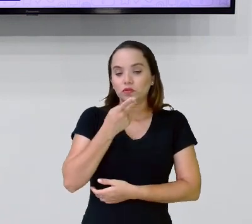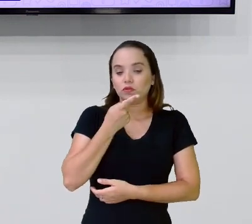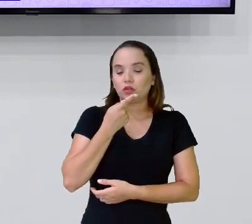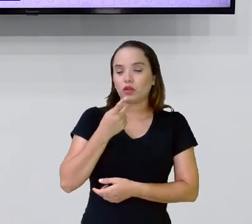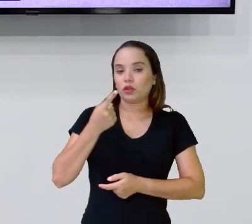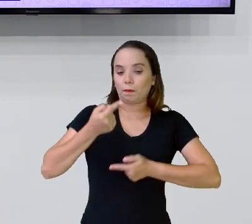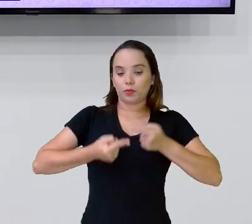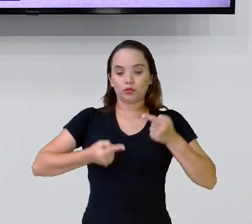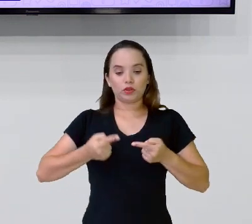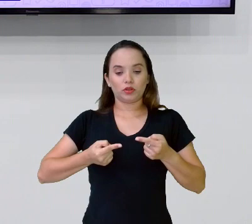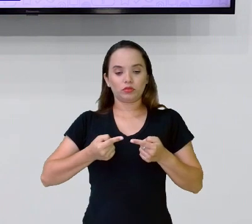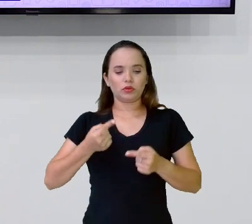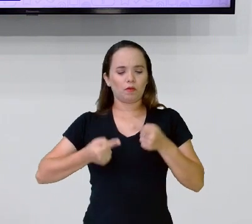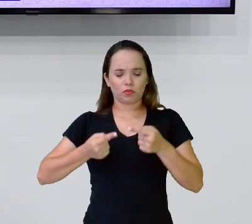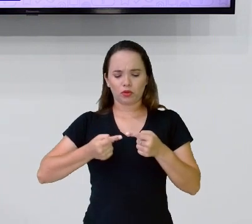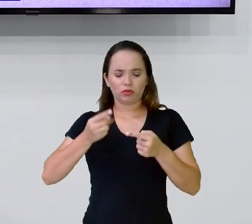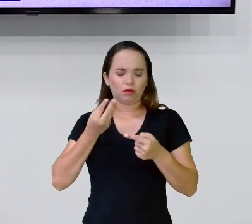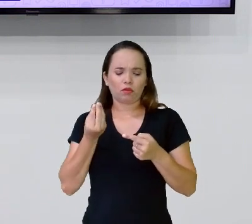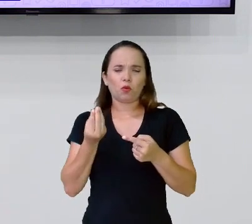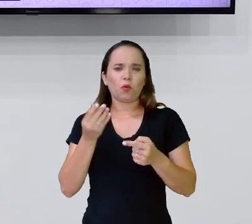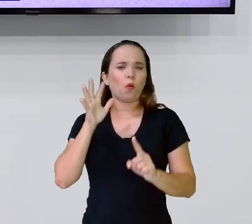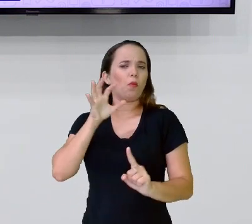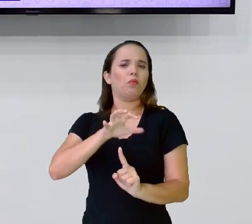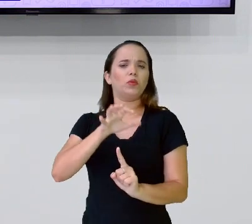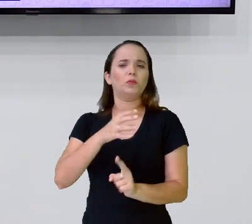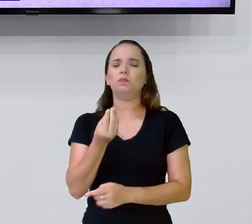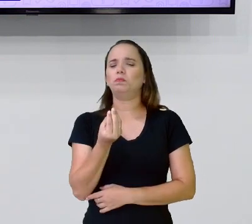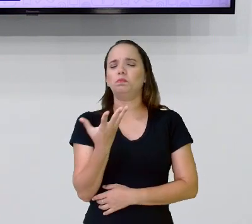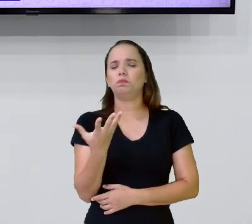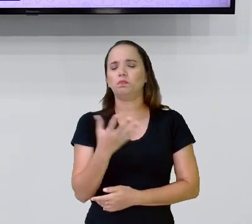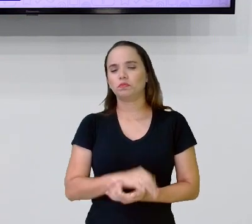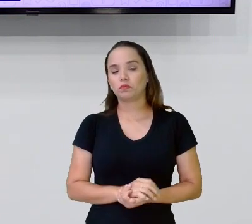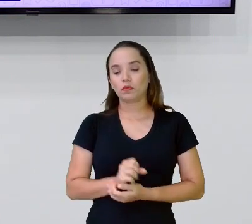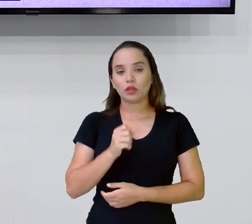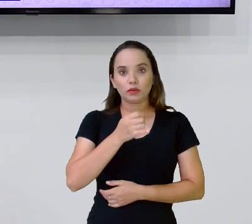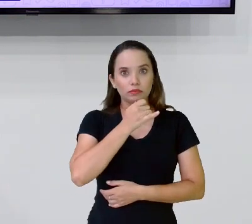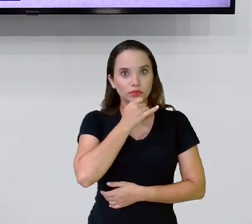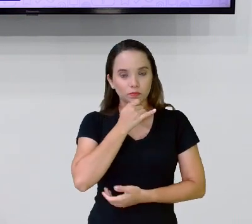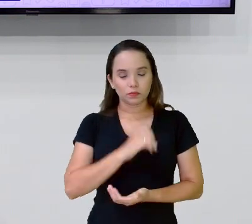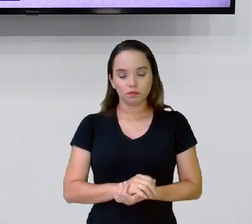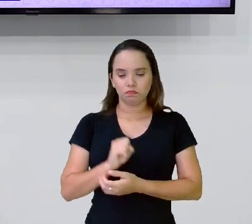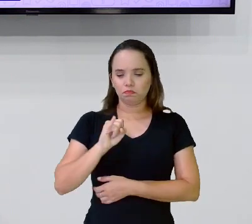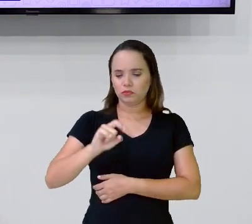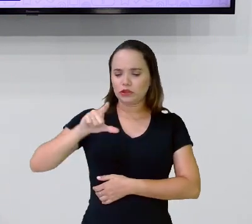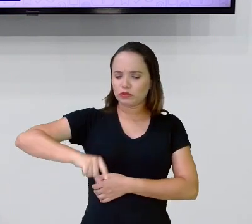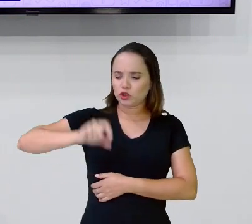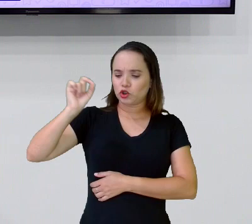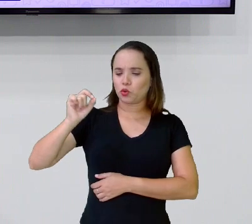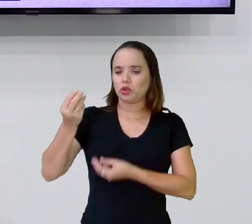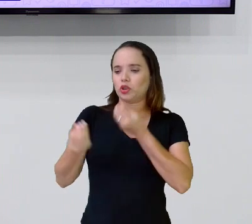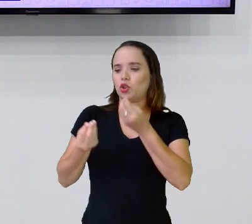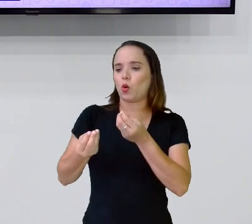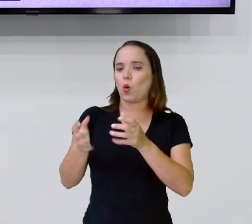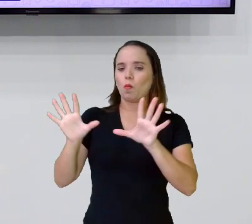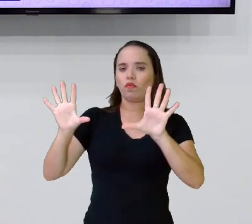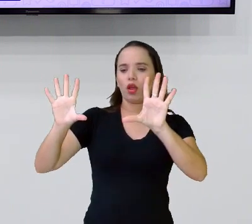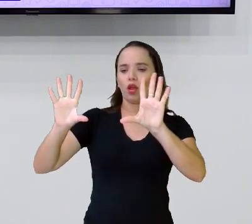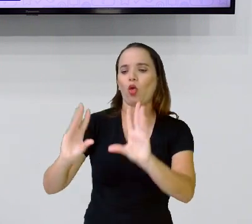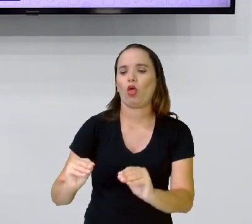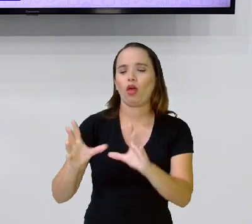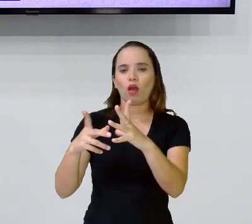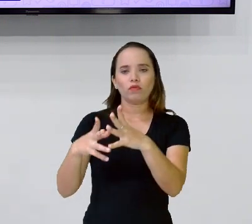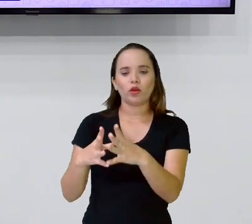política influencia no espaço? Bom, se a gente tem a decisão, por exemplo, de aterrar um rio, é uma decisão que vai